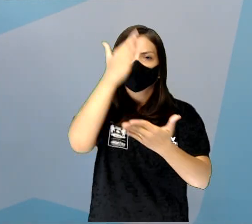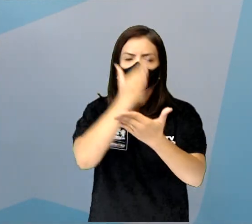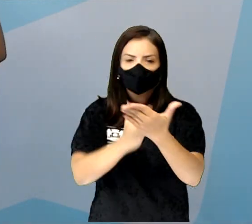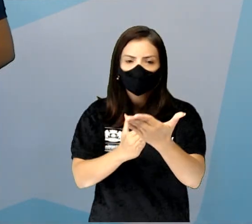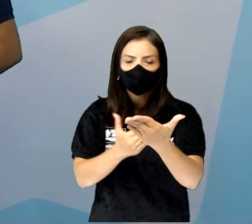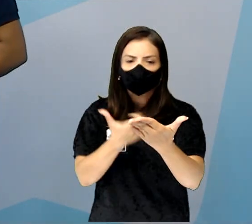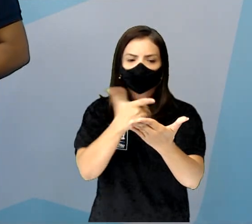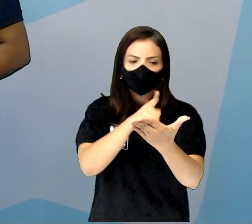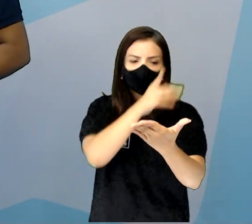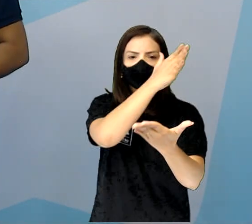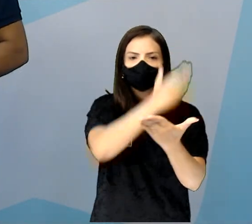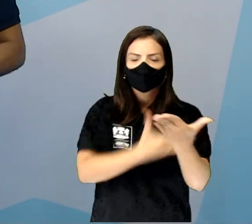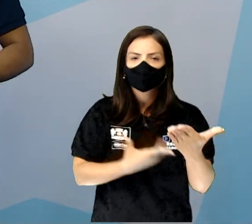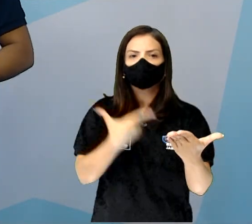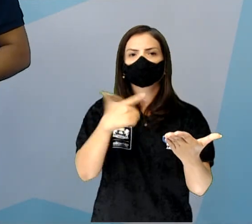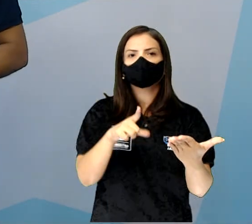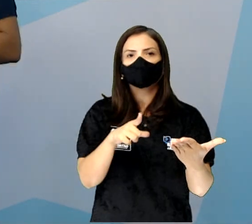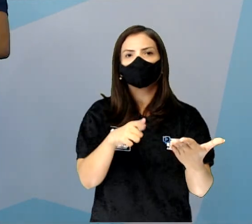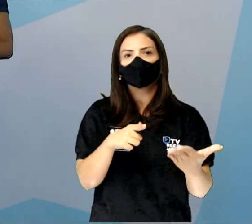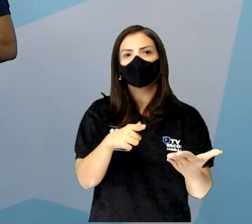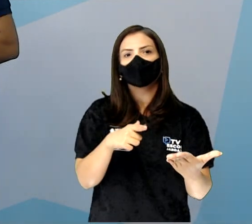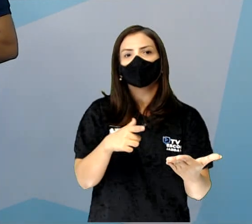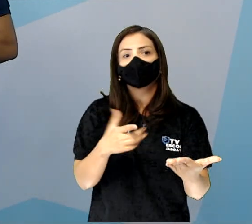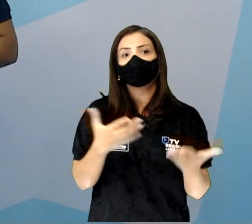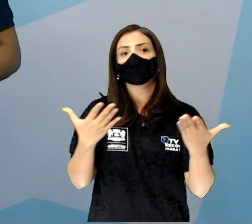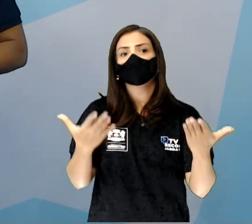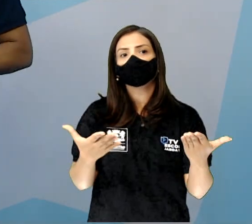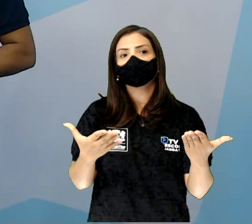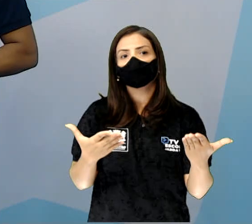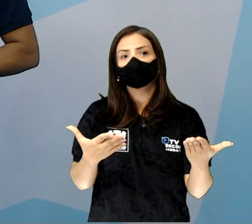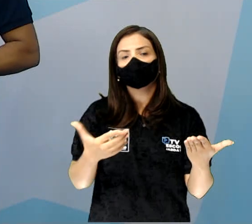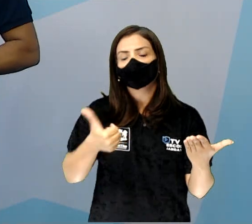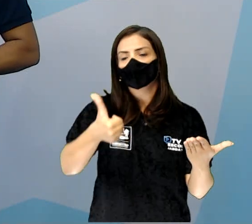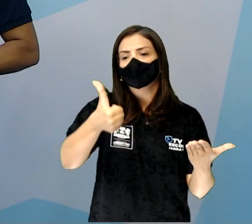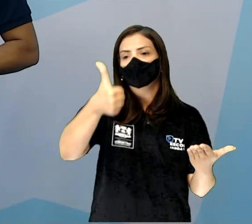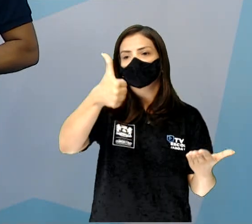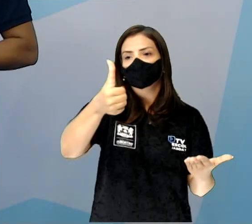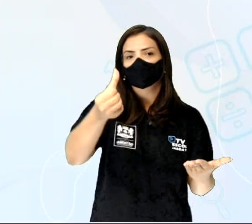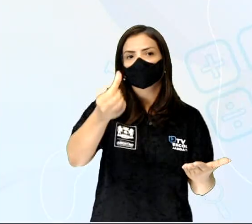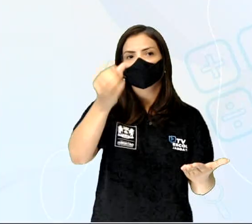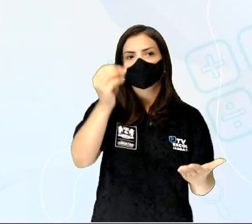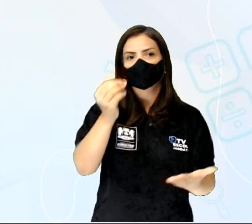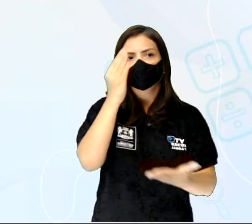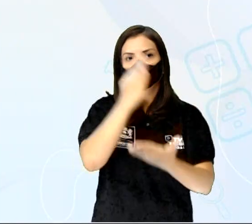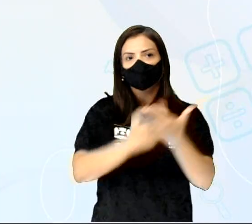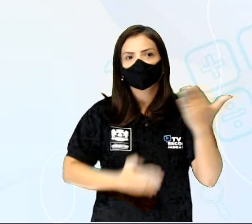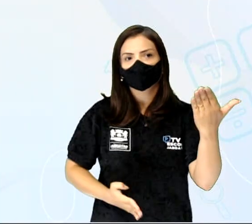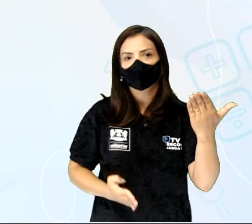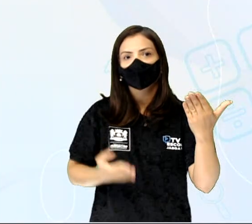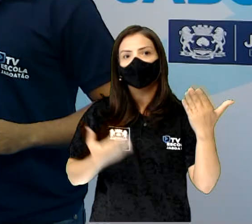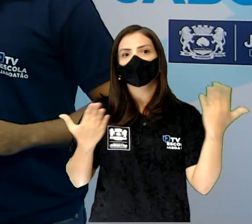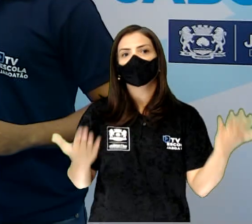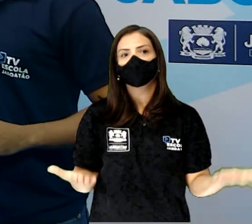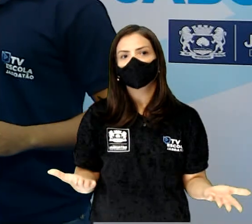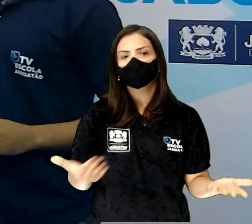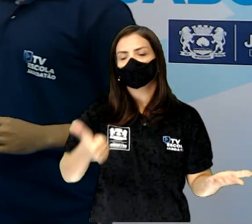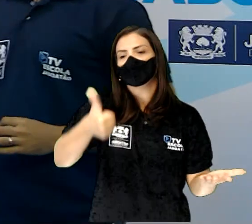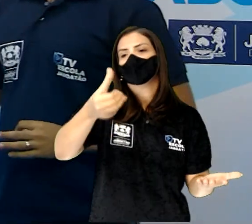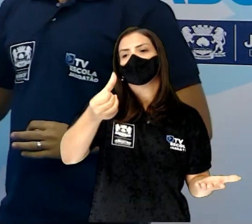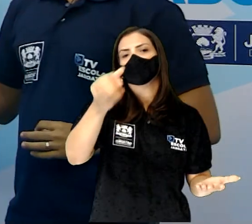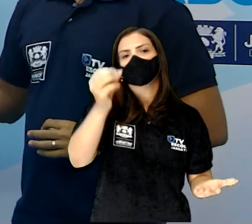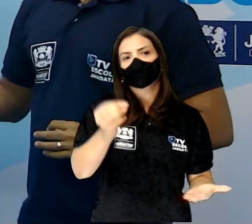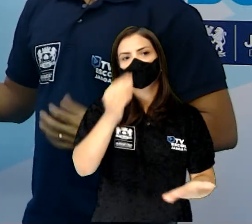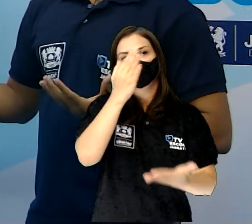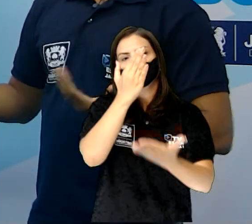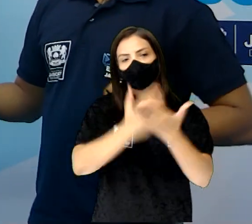160? 80. Qual a metade de 80? É 40. Certo? Logo, estavam presentes 160 menos